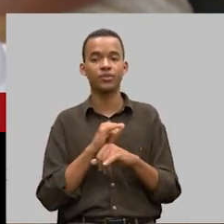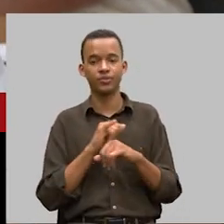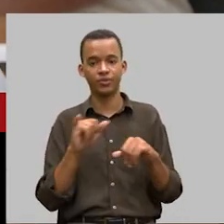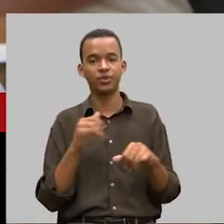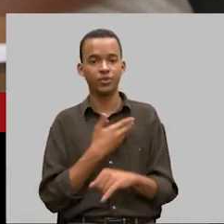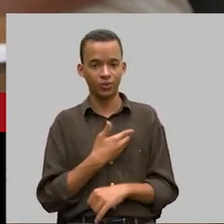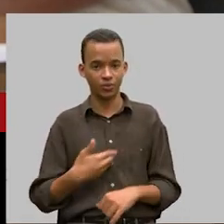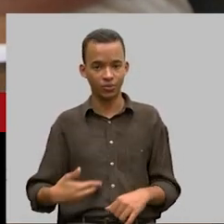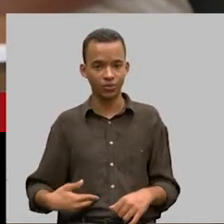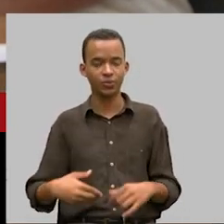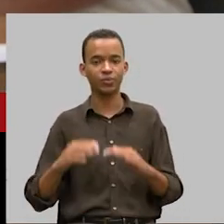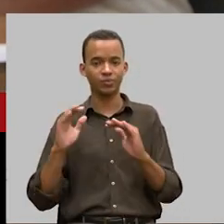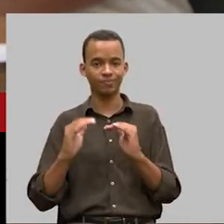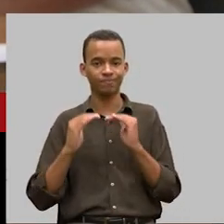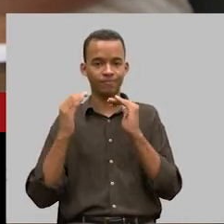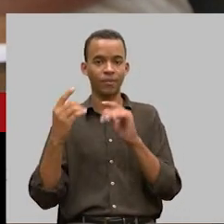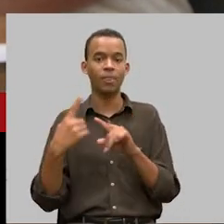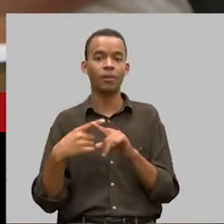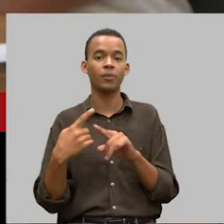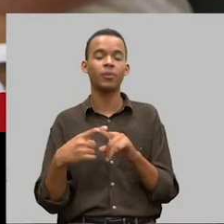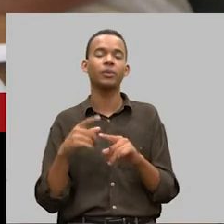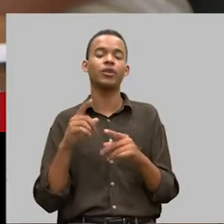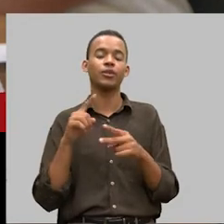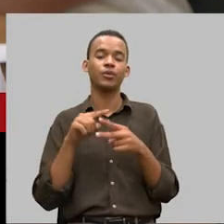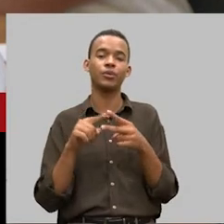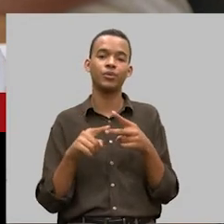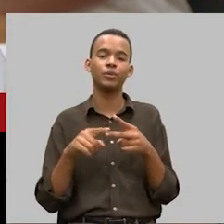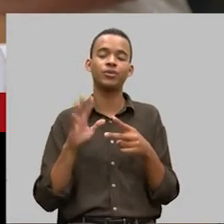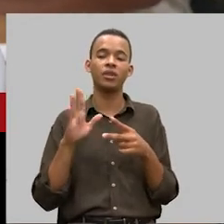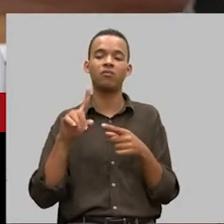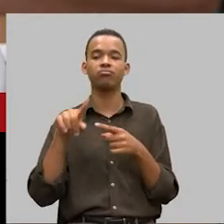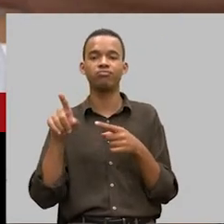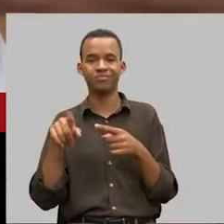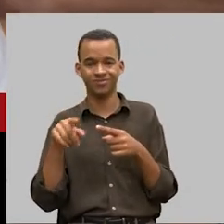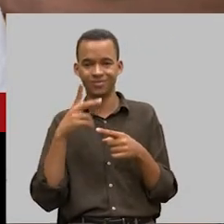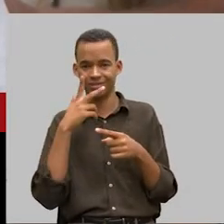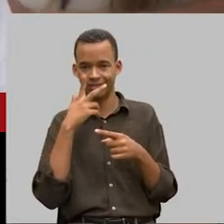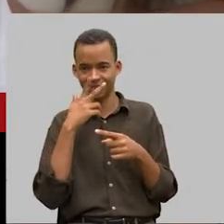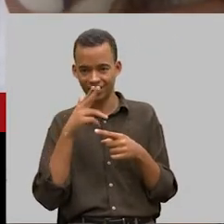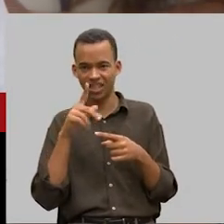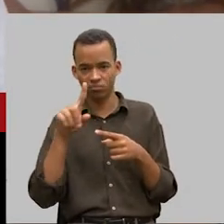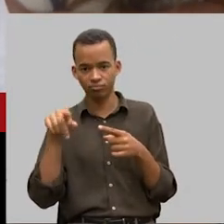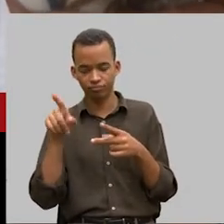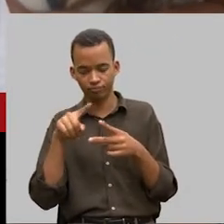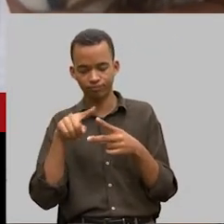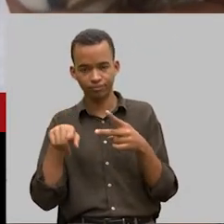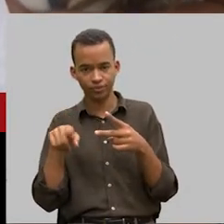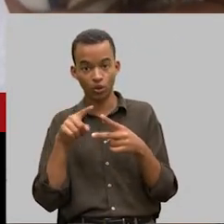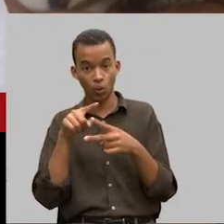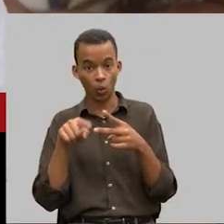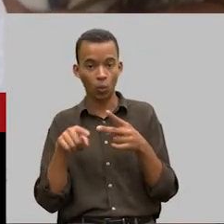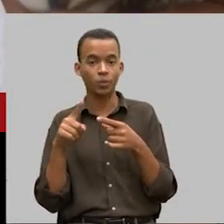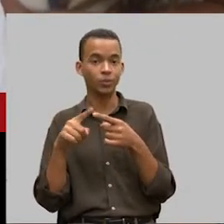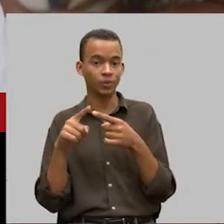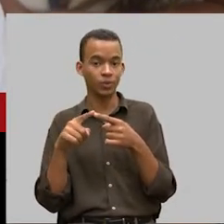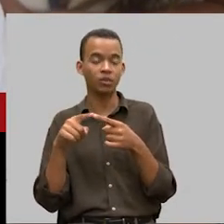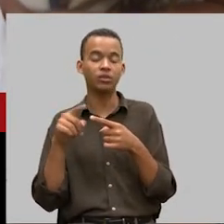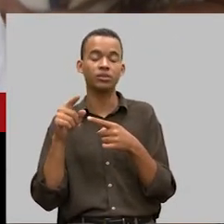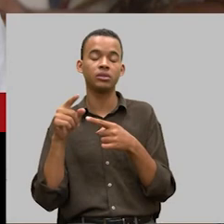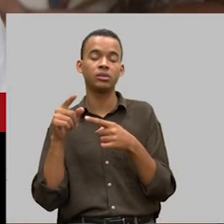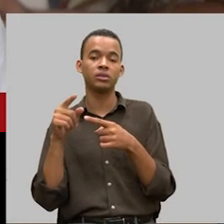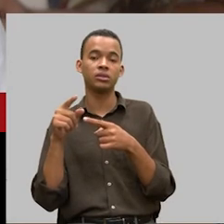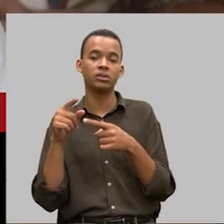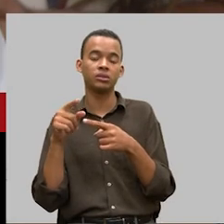tá nos punindo duas vezes primeiro negando o direito ao acesso e a permanência